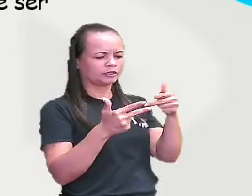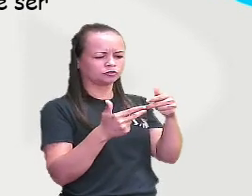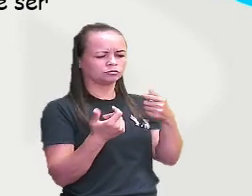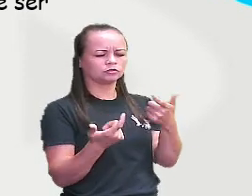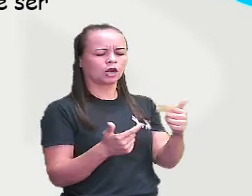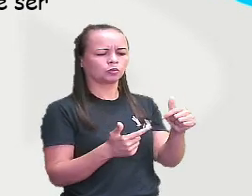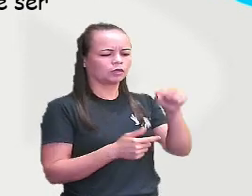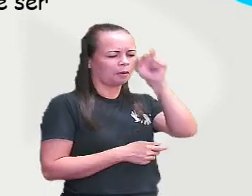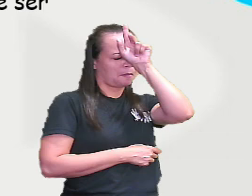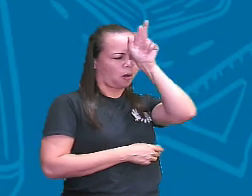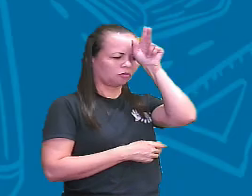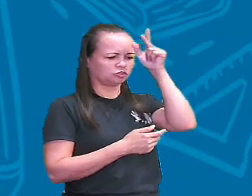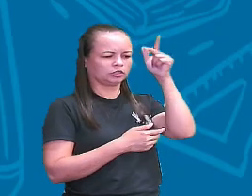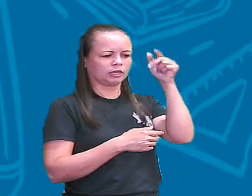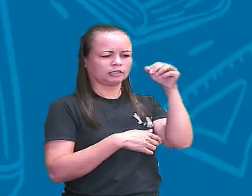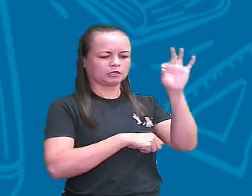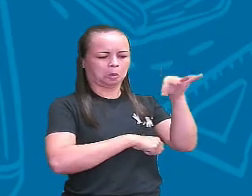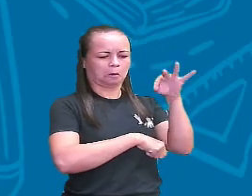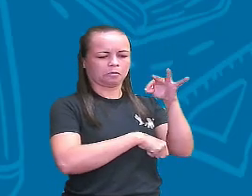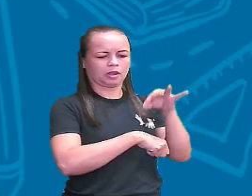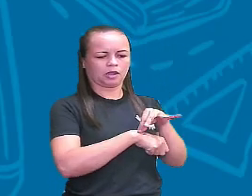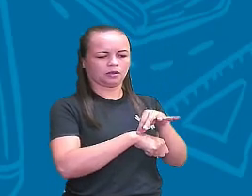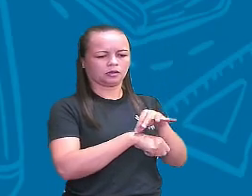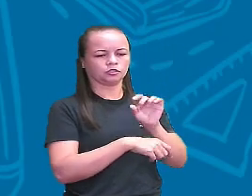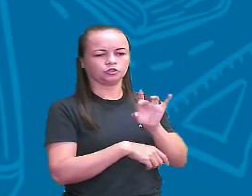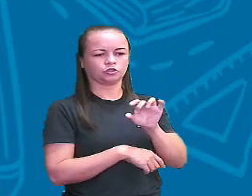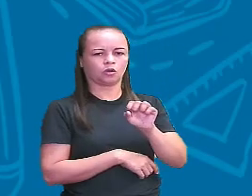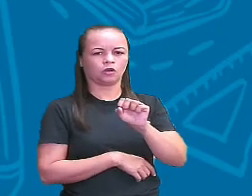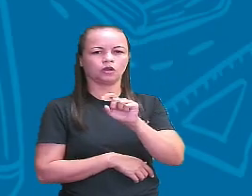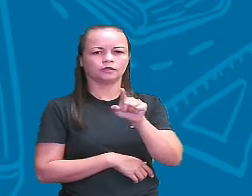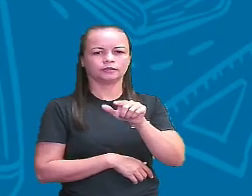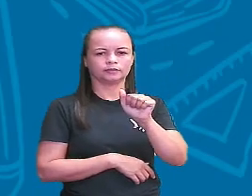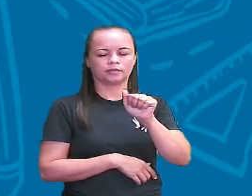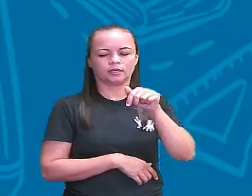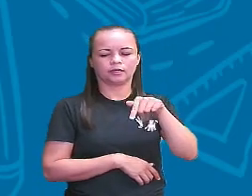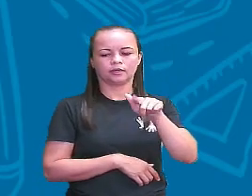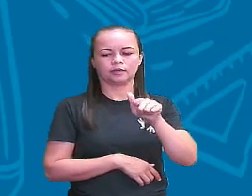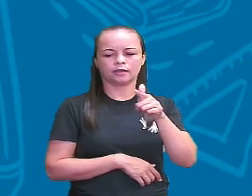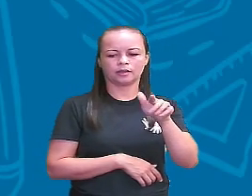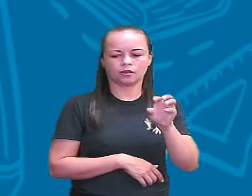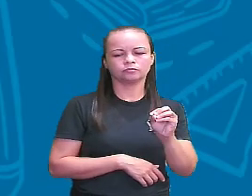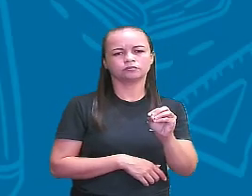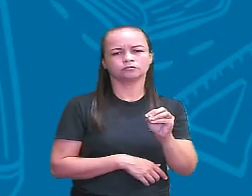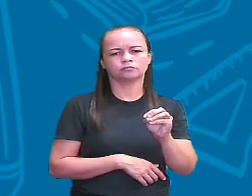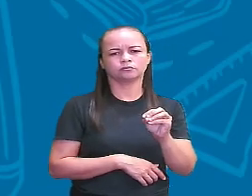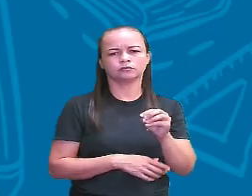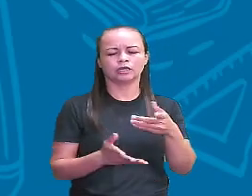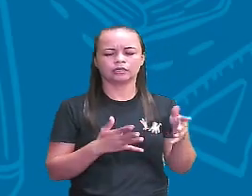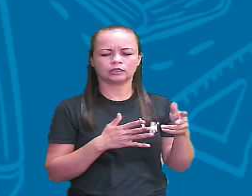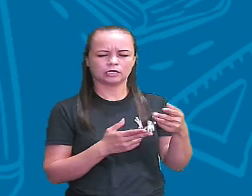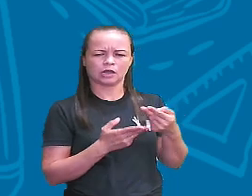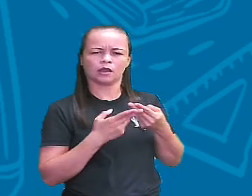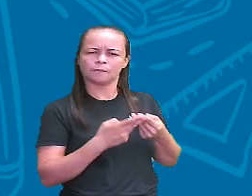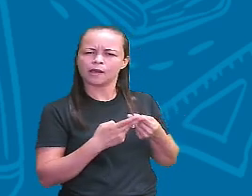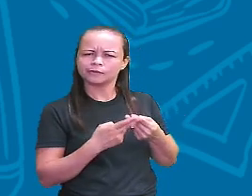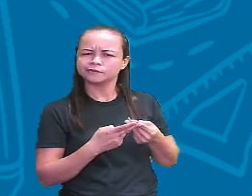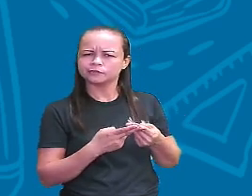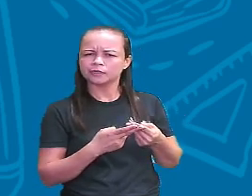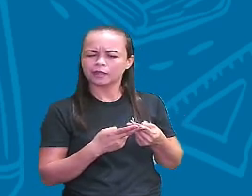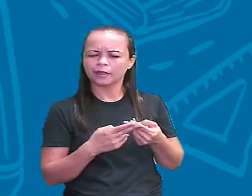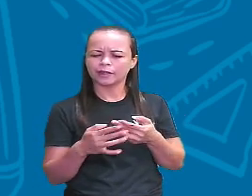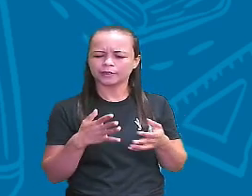zangões. Então, ó, é possível concluir que o personagem do texto, ele é o quê? Ele é paciente? Ele é